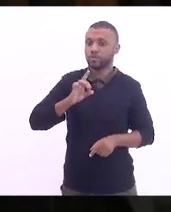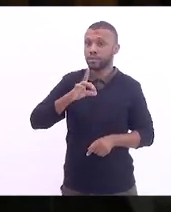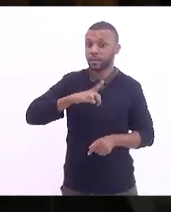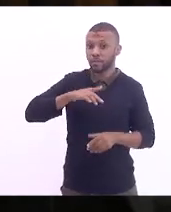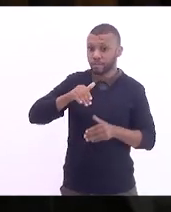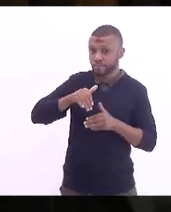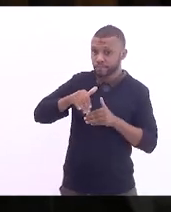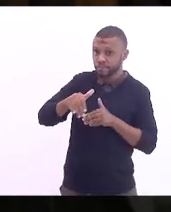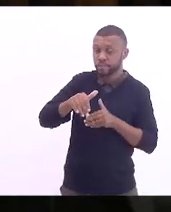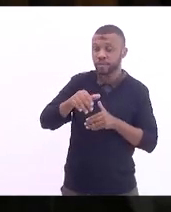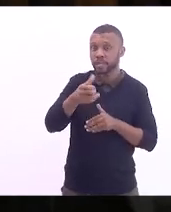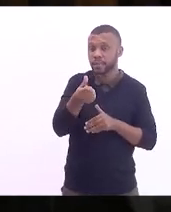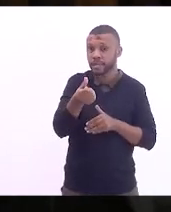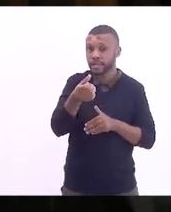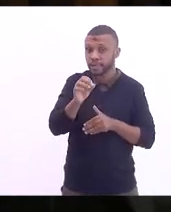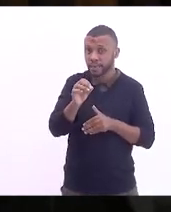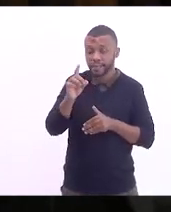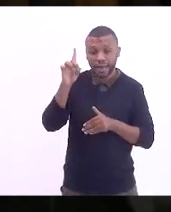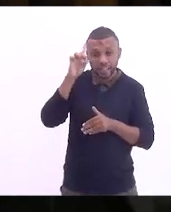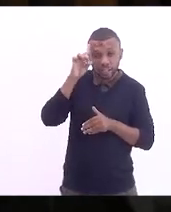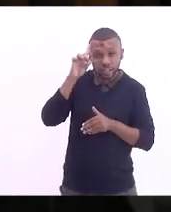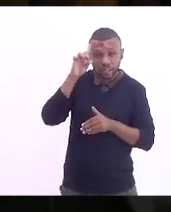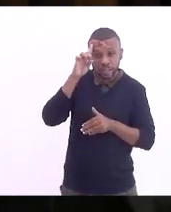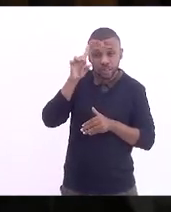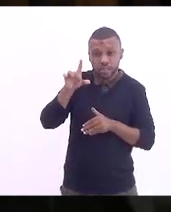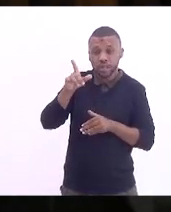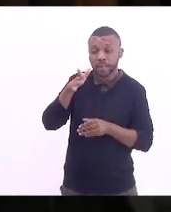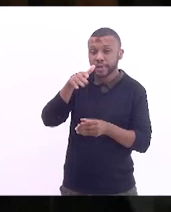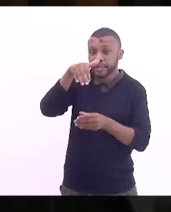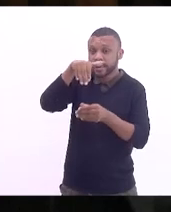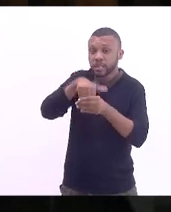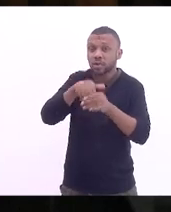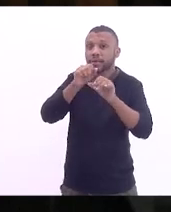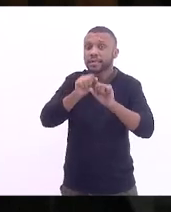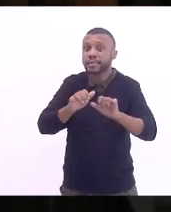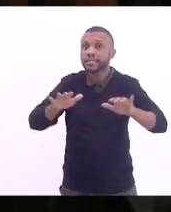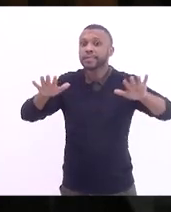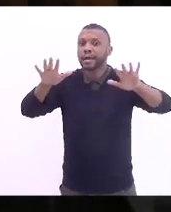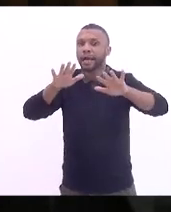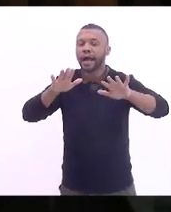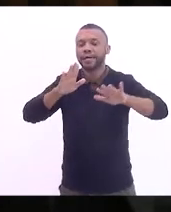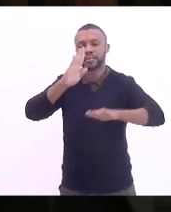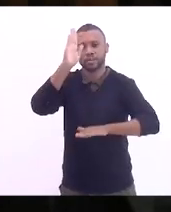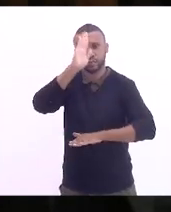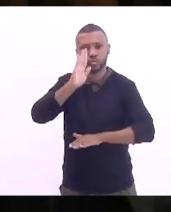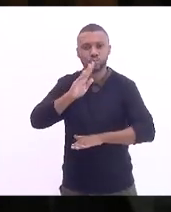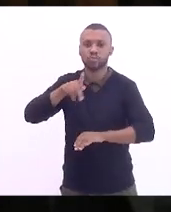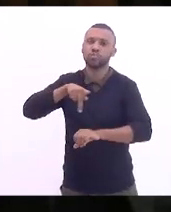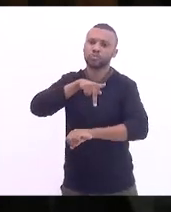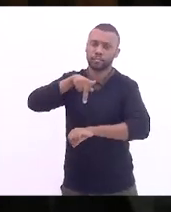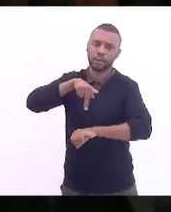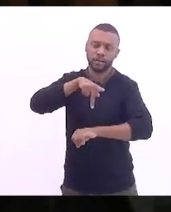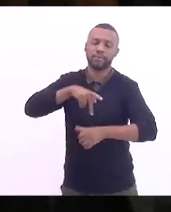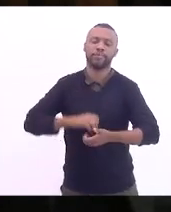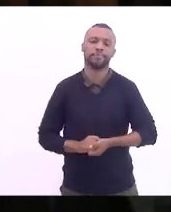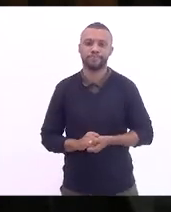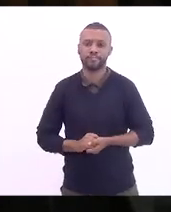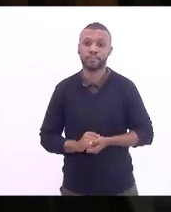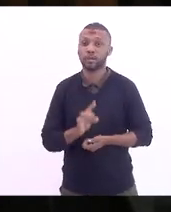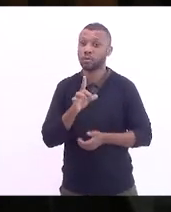60 dias das eleições Gerais nesse país tá só